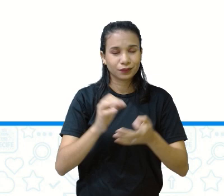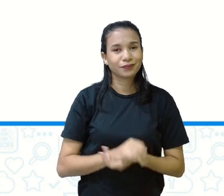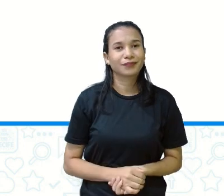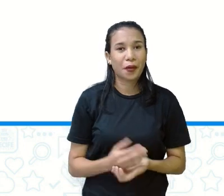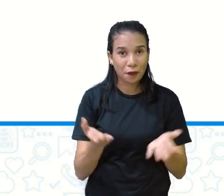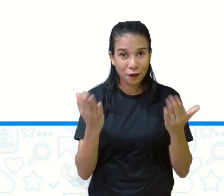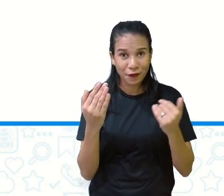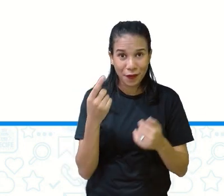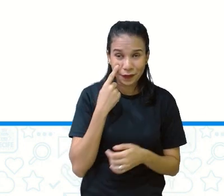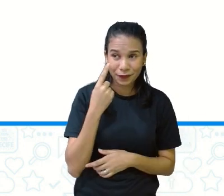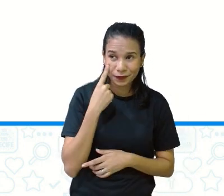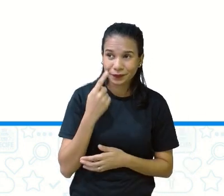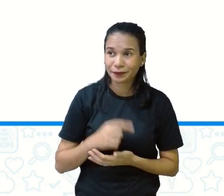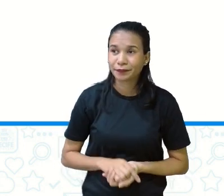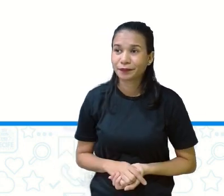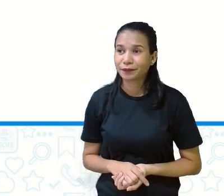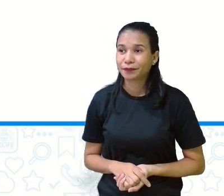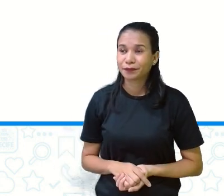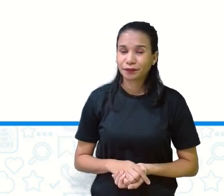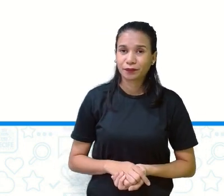1857. Vamos lá?